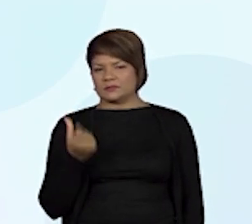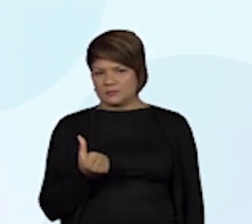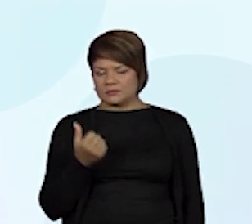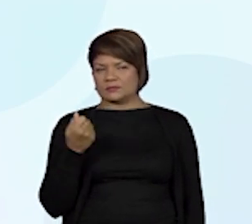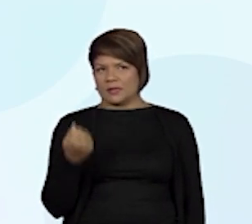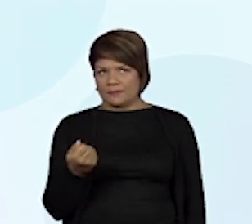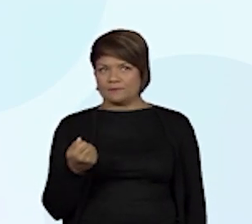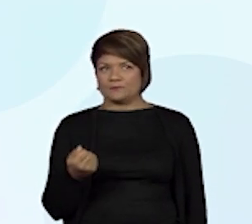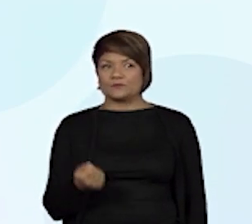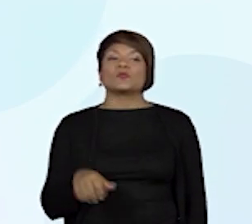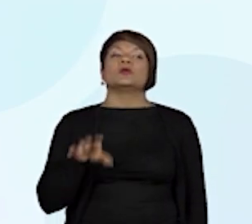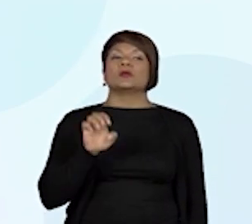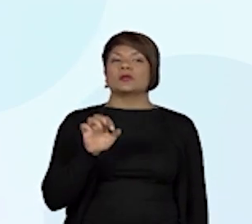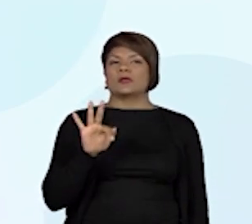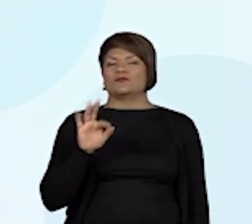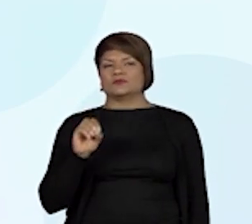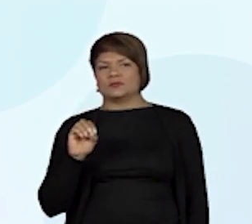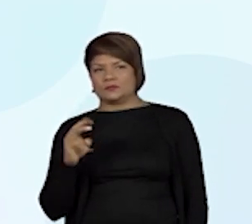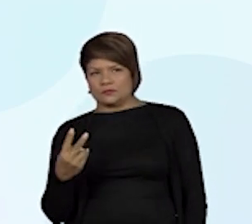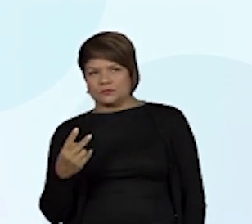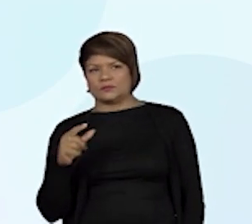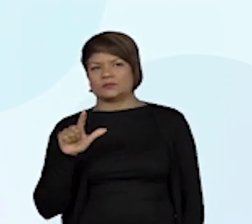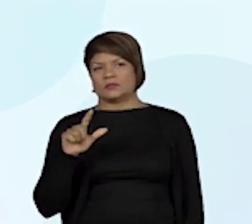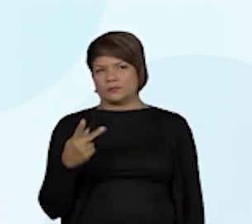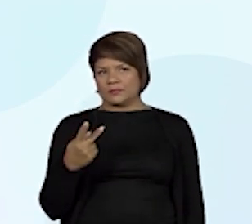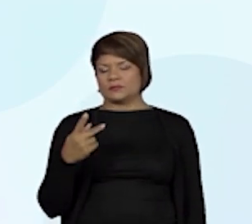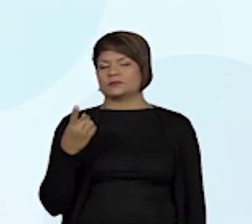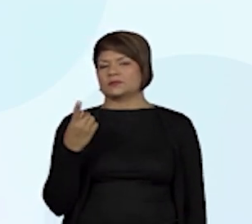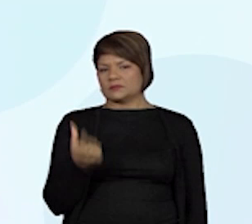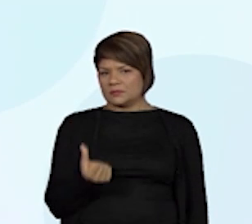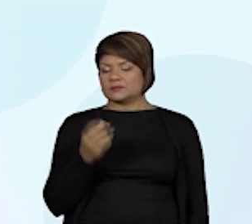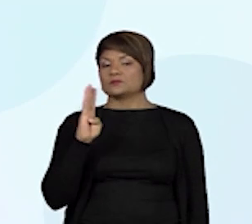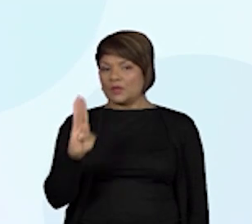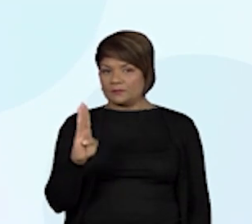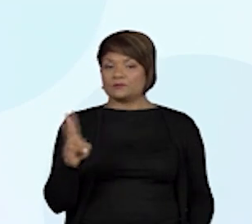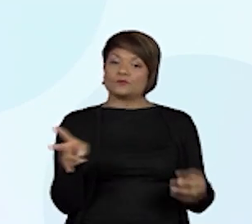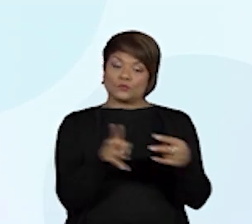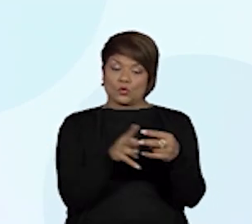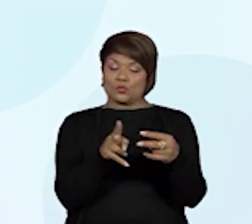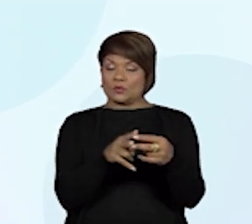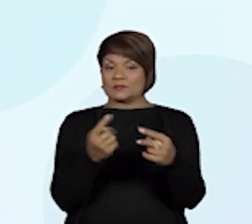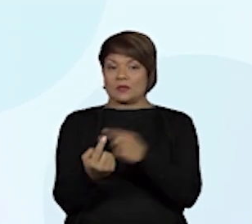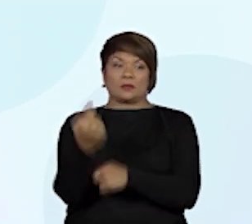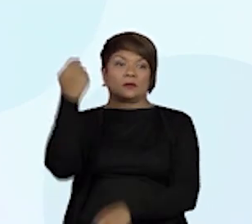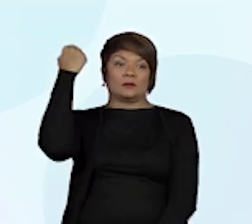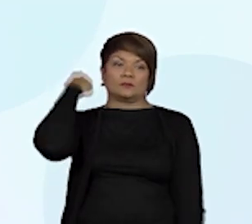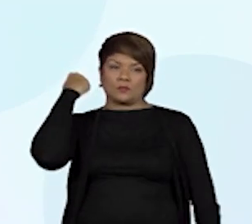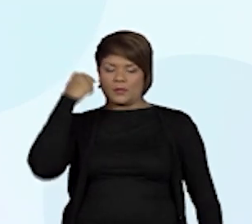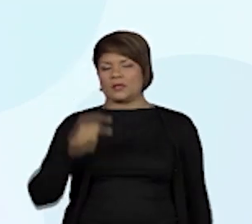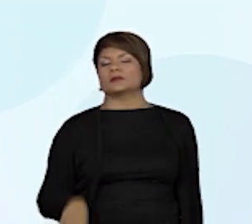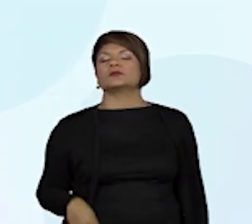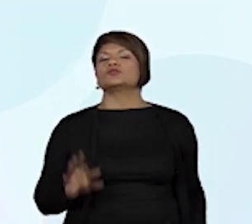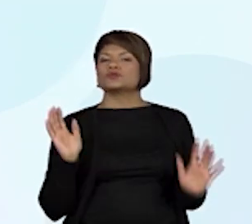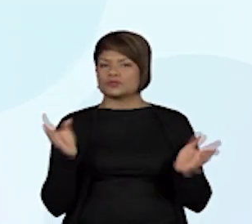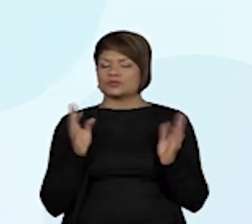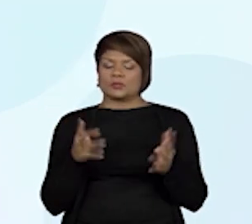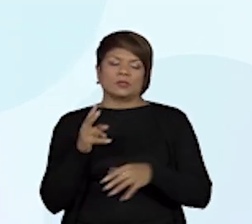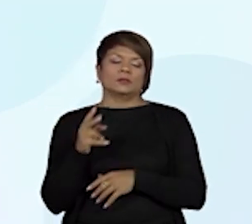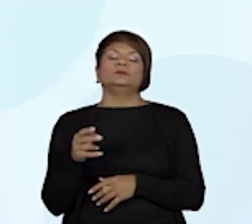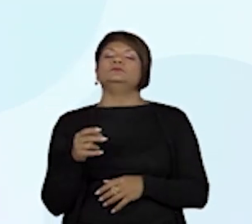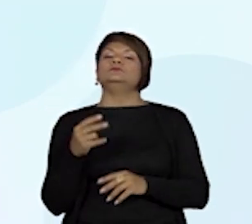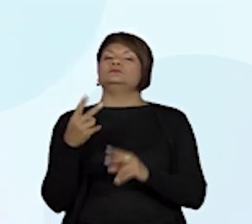EF02LP16A, EF02 LP16B, então são habilidades de retomada aí já do